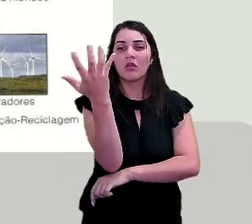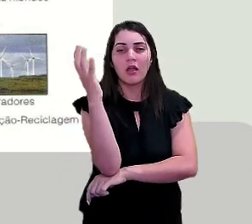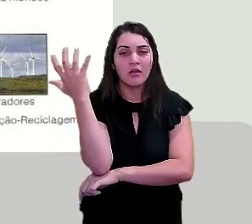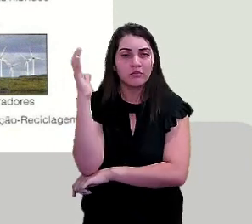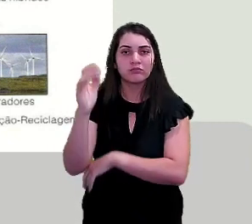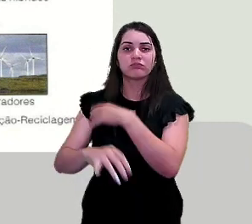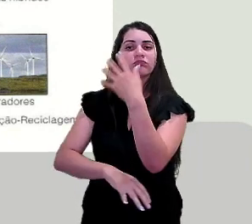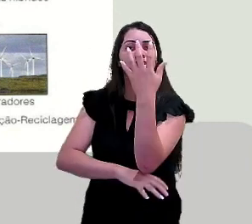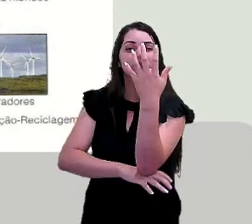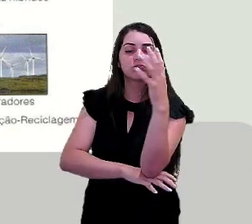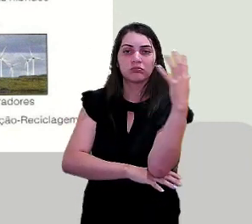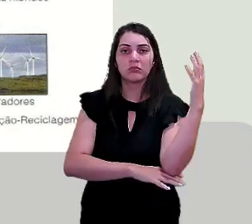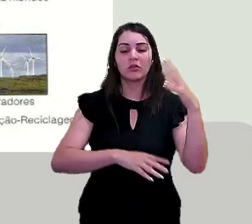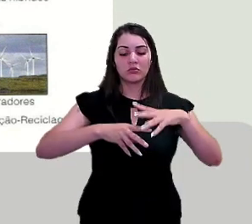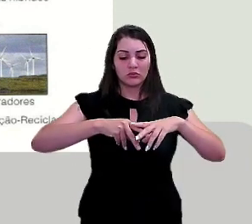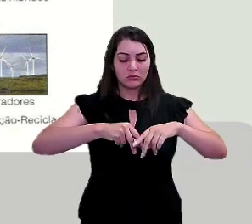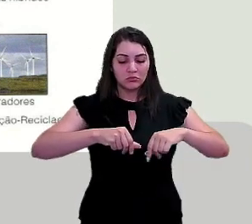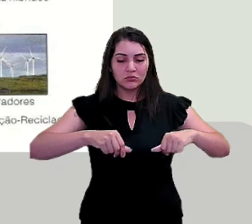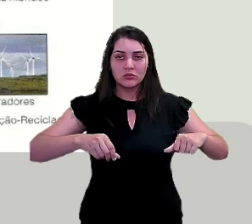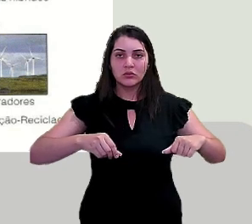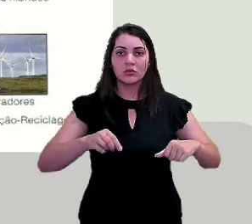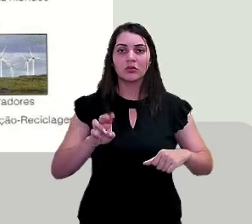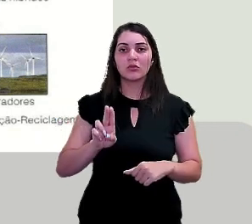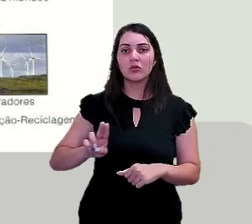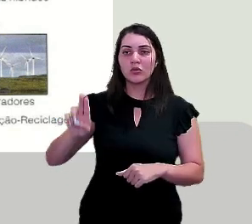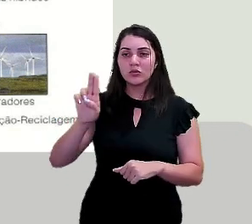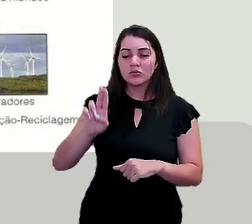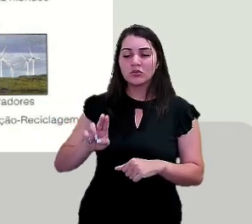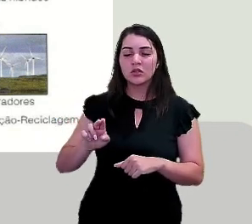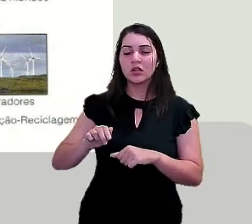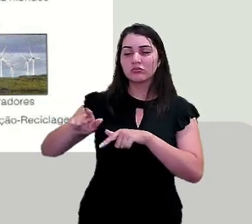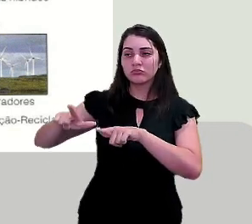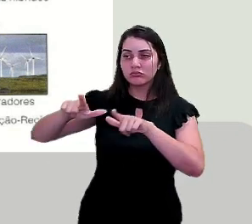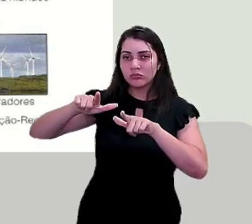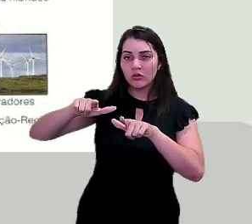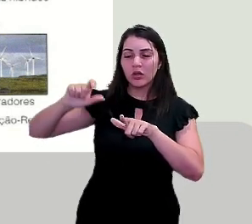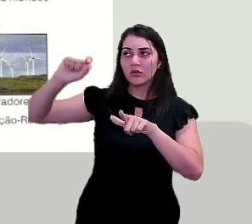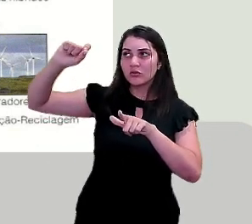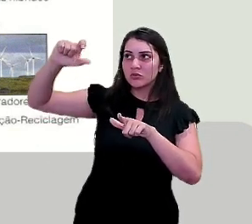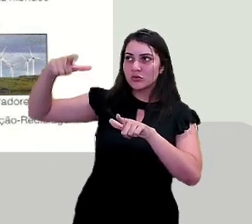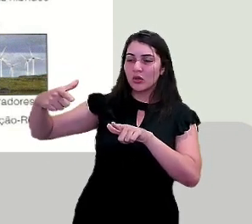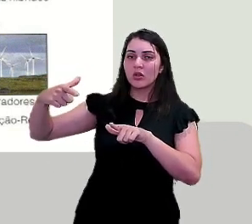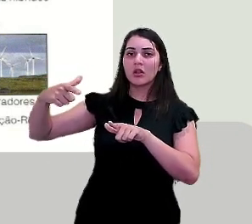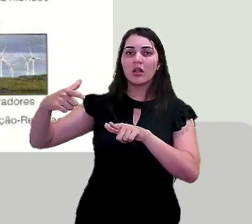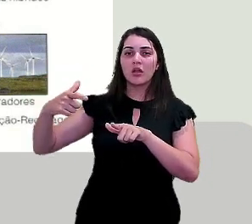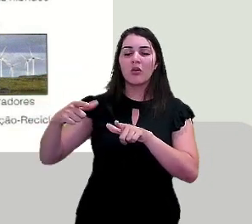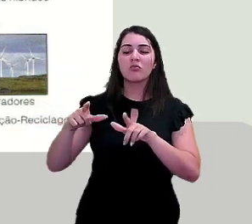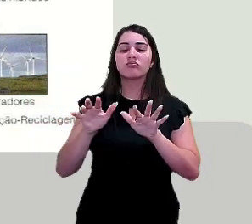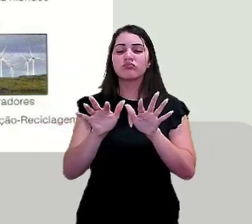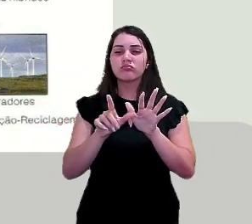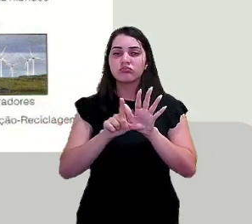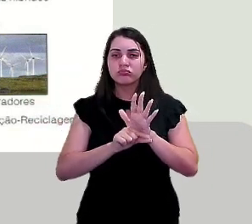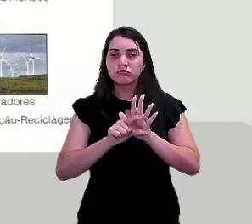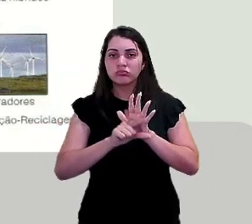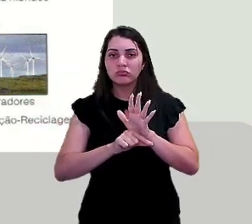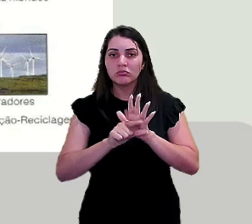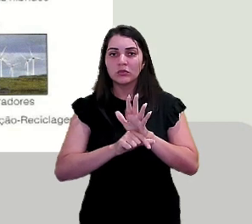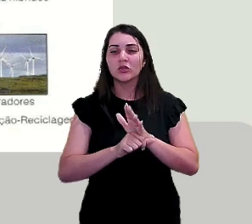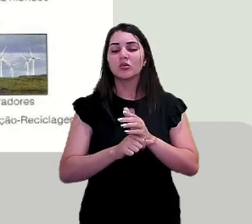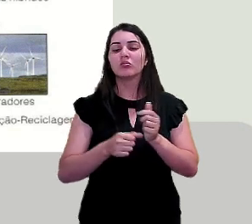solo, utilizar-se de painéis solares para economizar, né, vários recursos aí